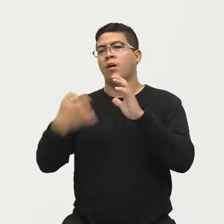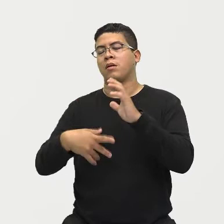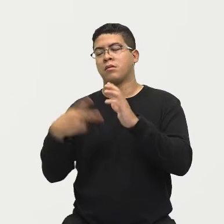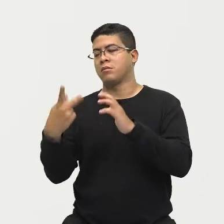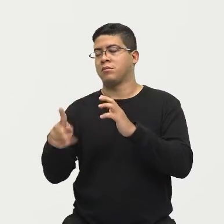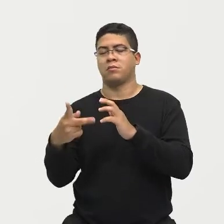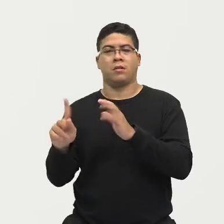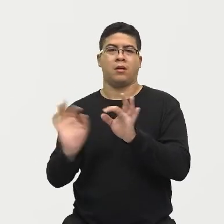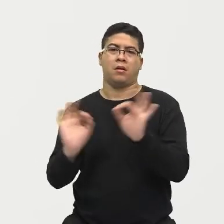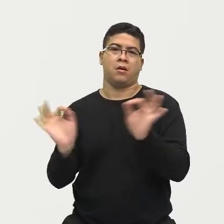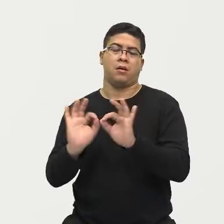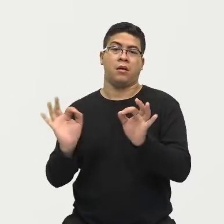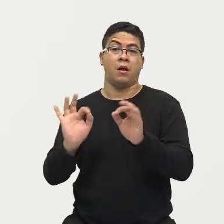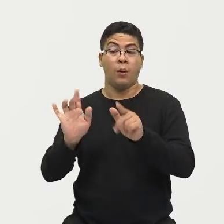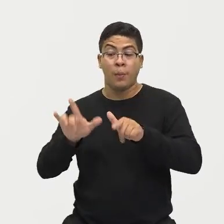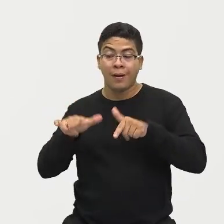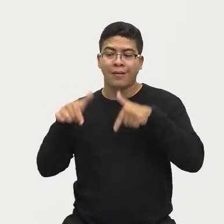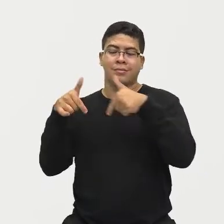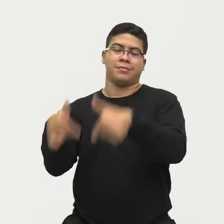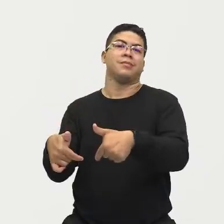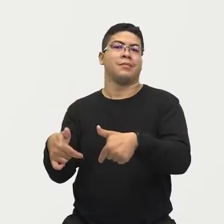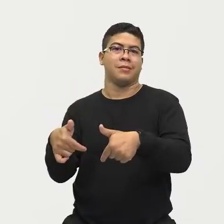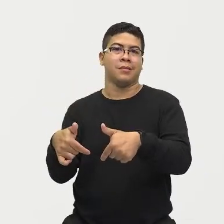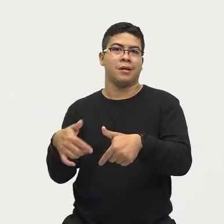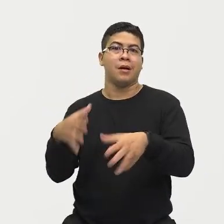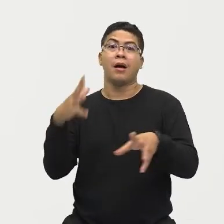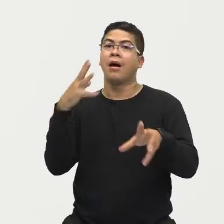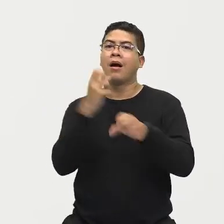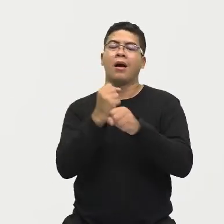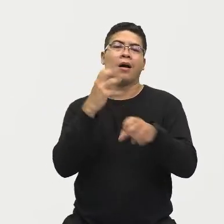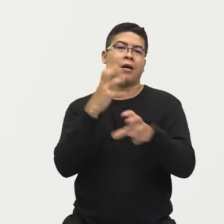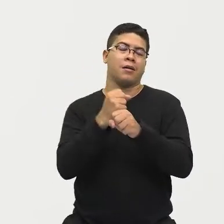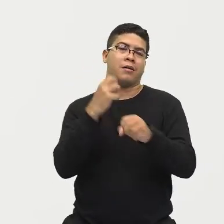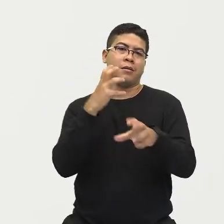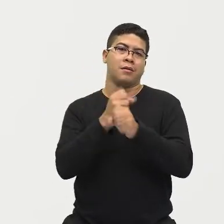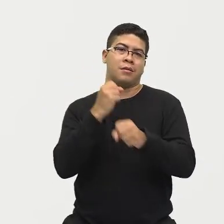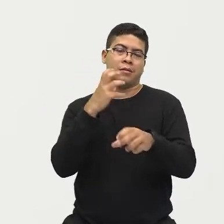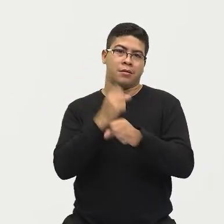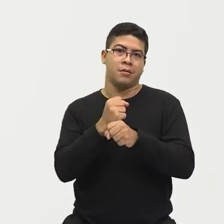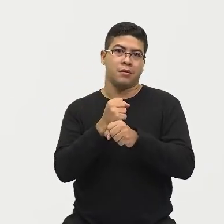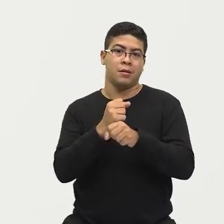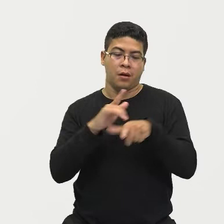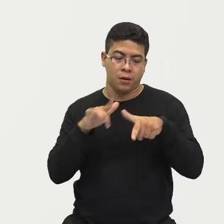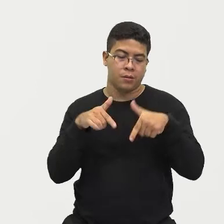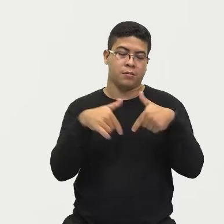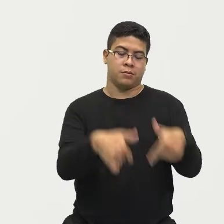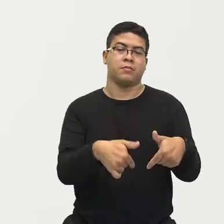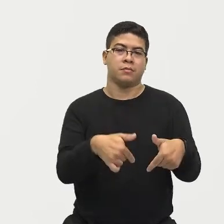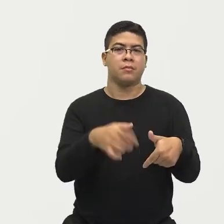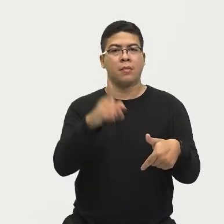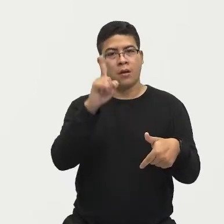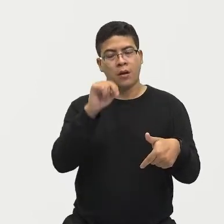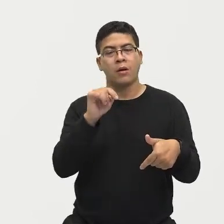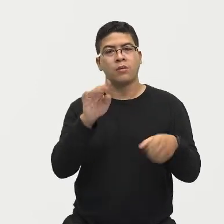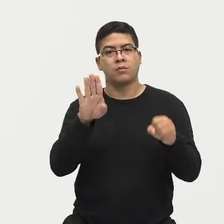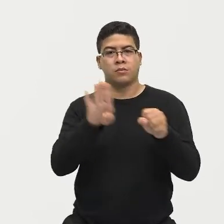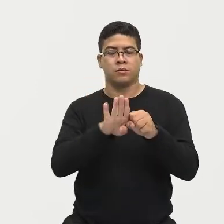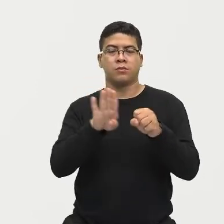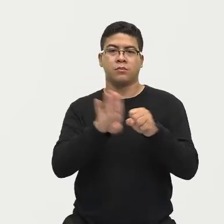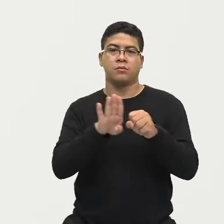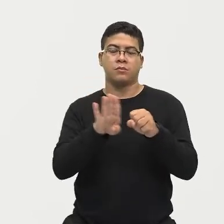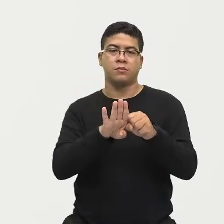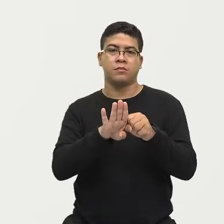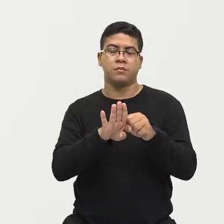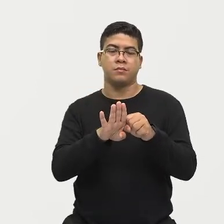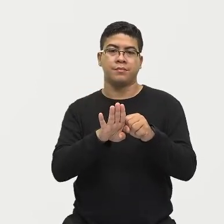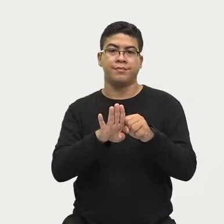está praticando uma ação. Todos os cálculos, ele está calculando. O cego está calculando. Então, temos aqui um substantivo. Aqui,